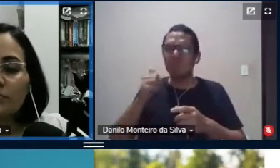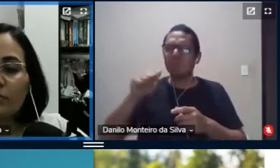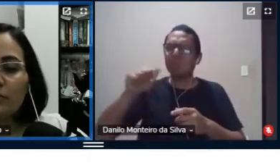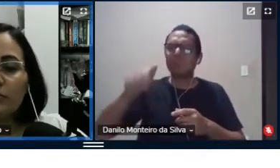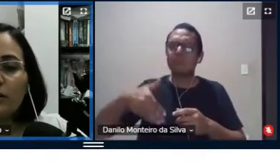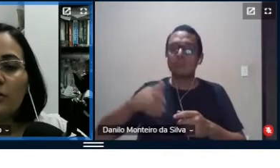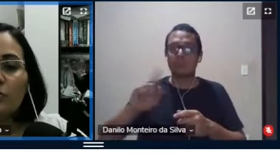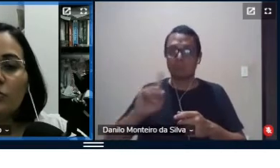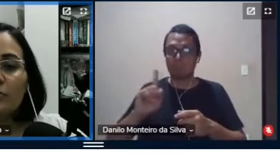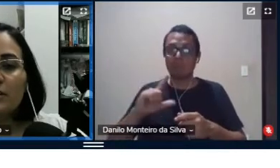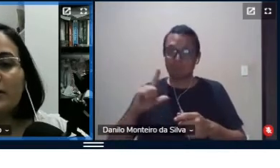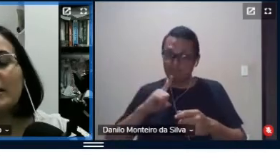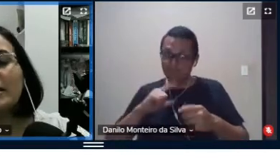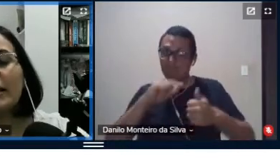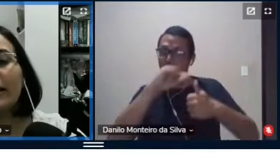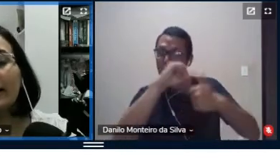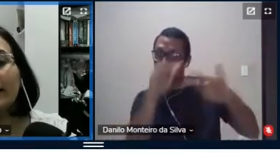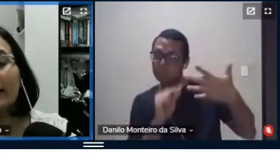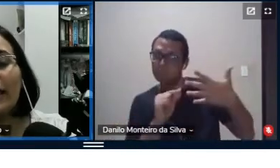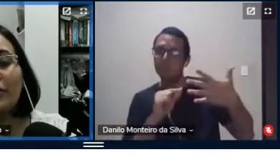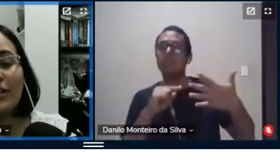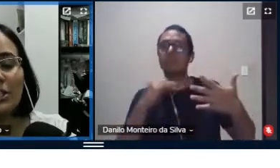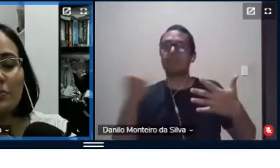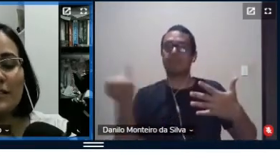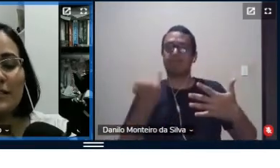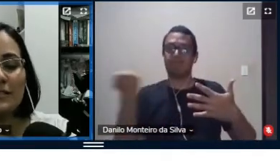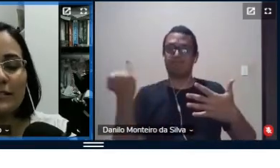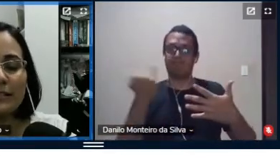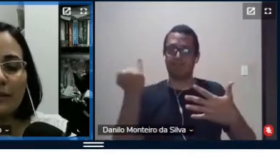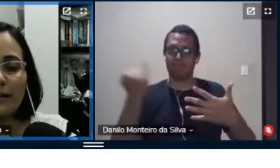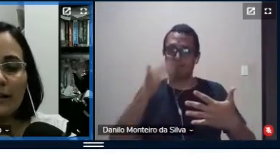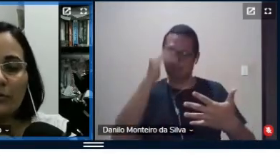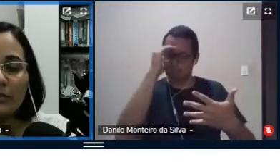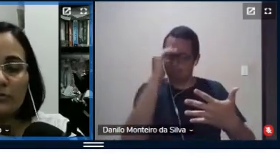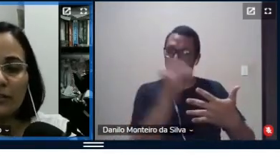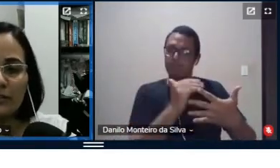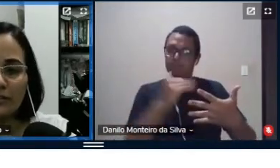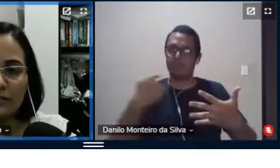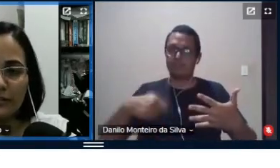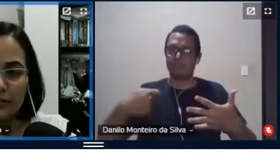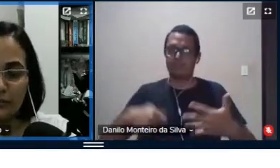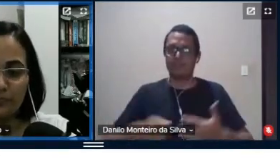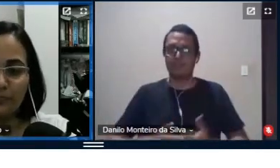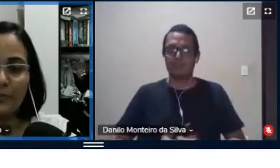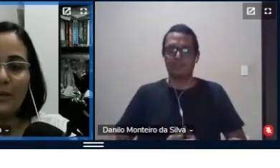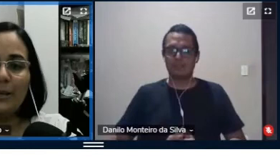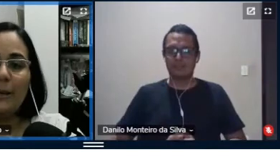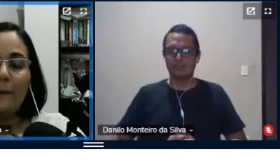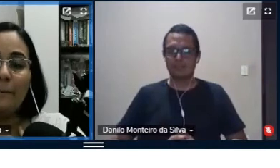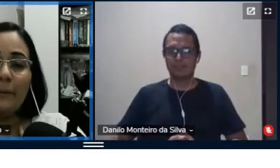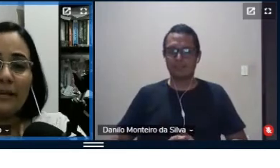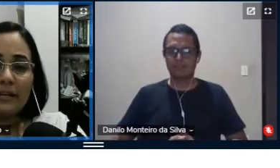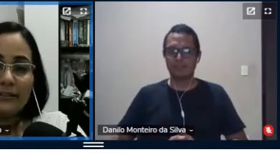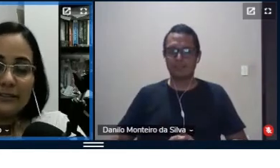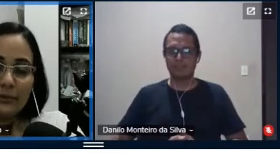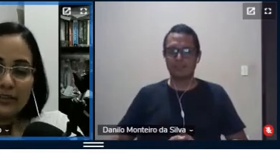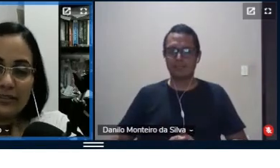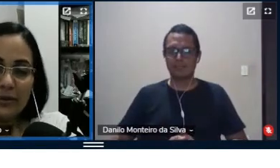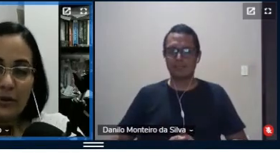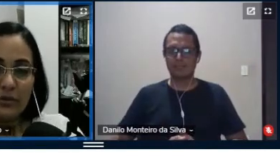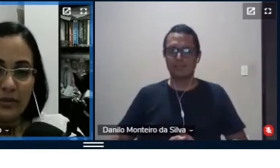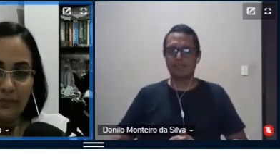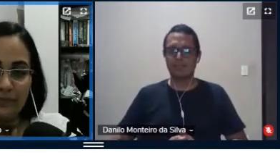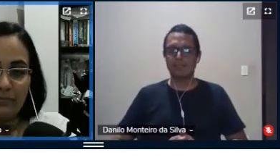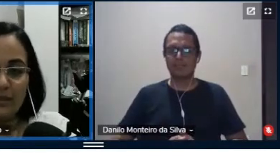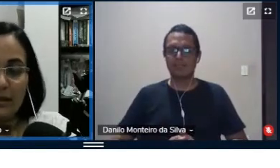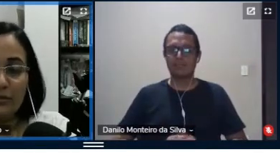gente vai ver alguns critérios que a gente precisa trabalhar quando a gente fala desse ensaio. Primeira